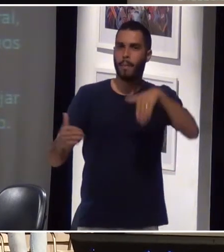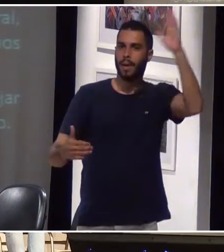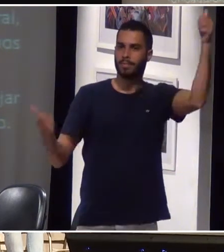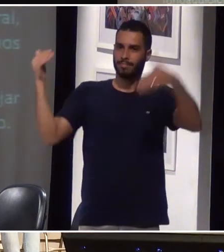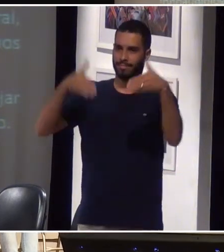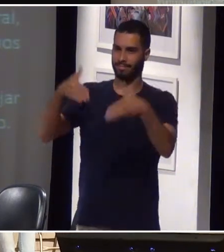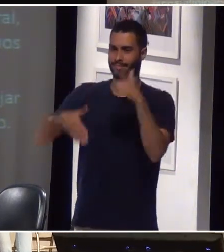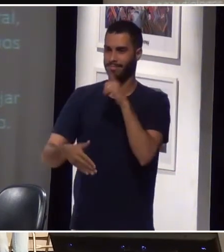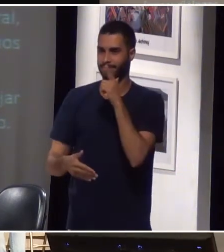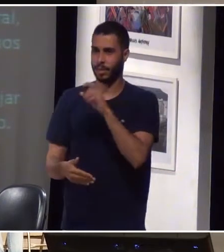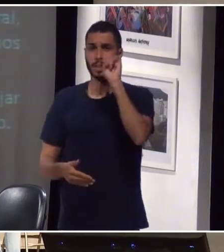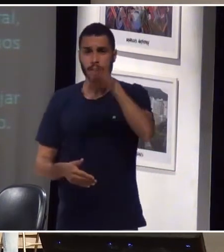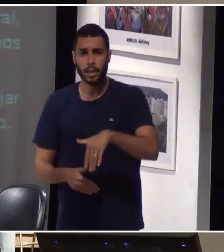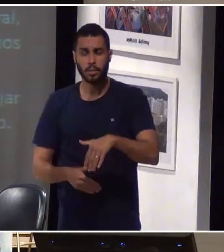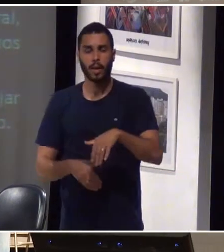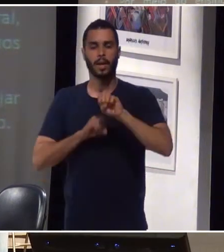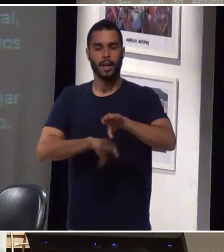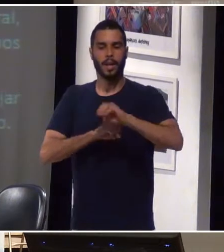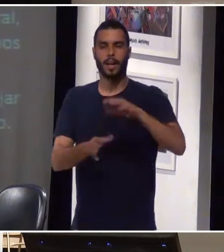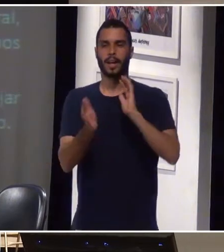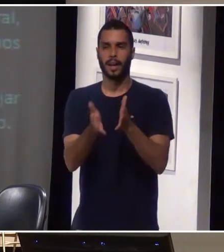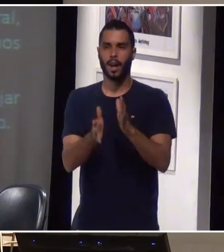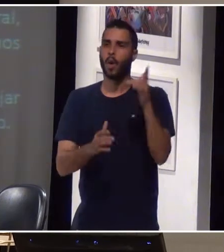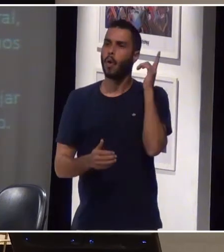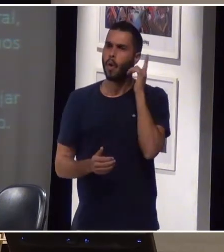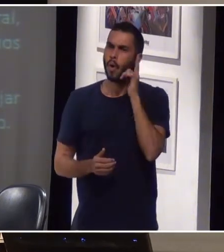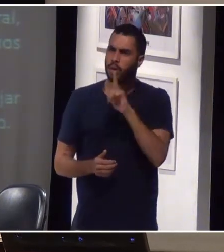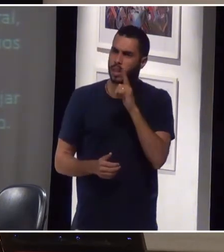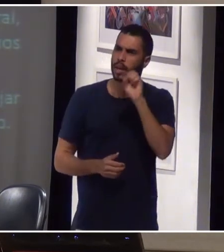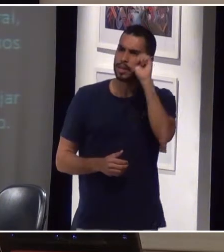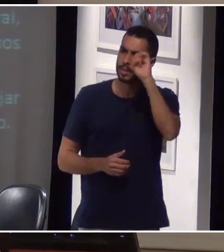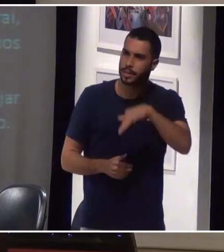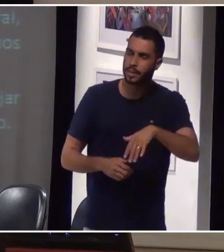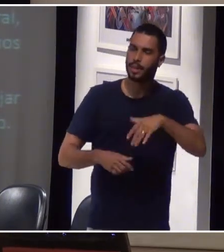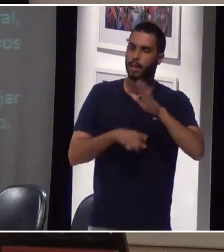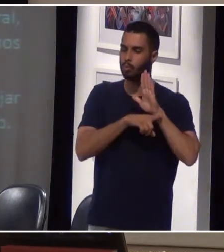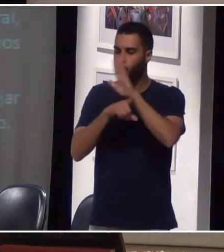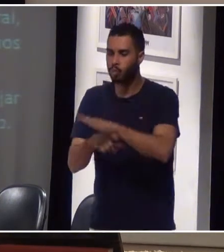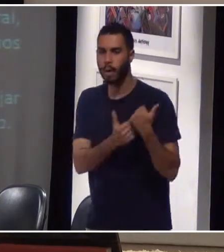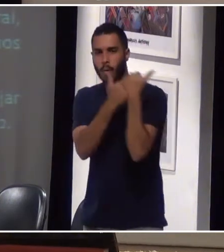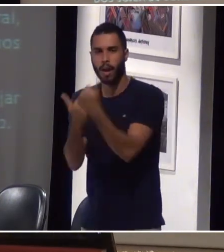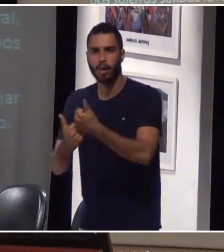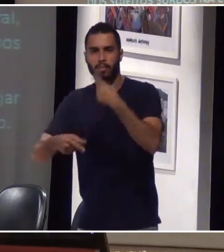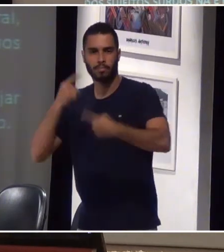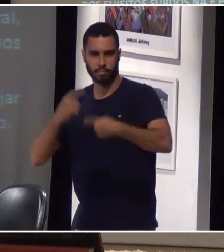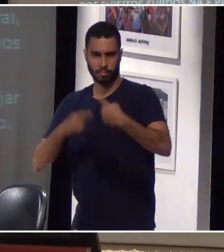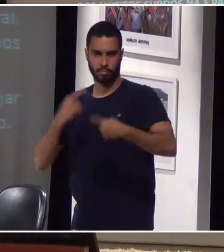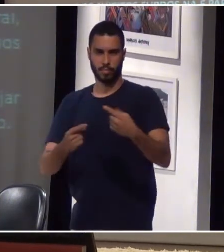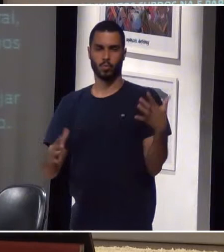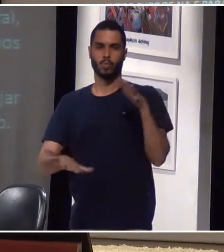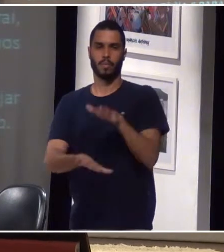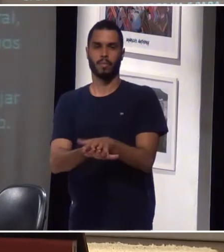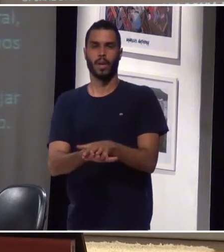surdos, sim, ao ensinar a sua língua, estão colaborando para a política de inclusão, por mais que a gente não queira. A gente costuma dizer assim,